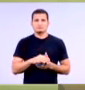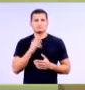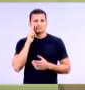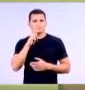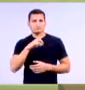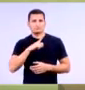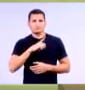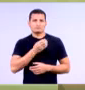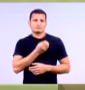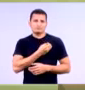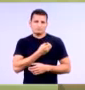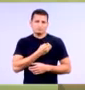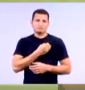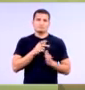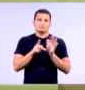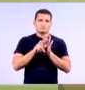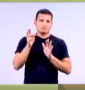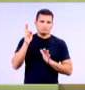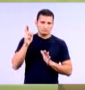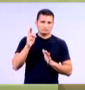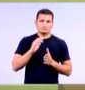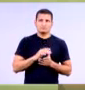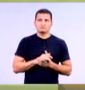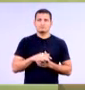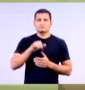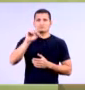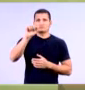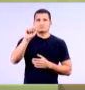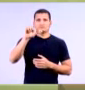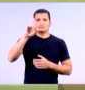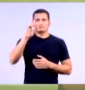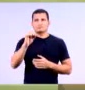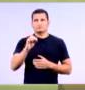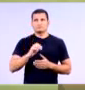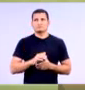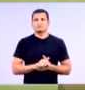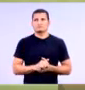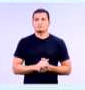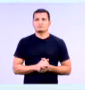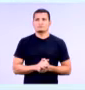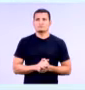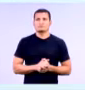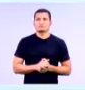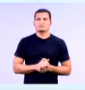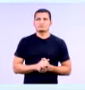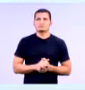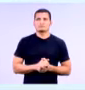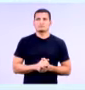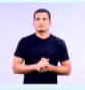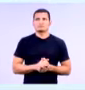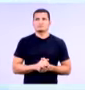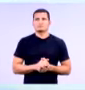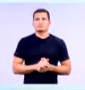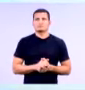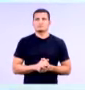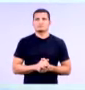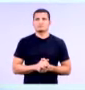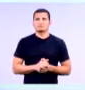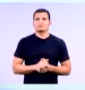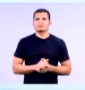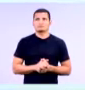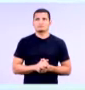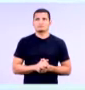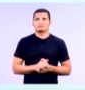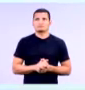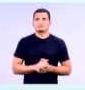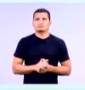número, titular e saldo, né, para atualizar. É só isso, professor. Gente, a gente vai terminar um